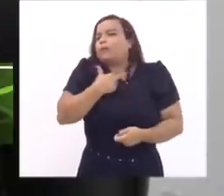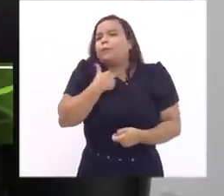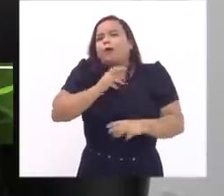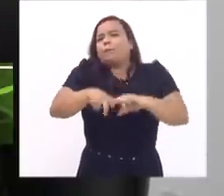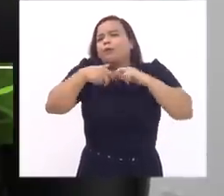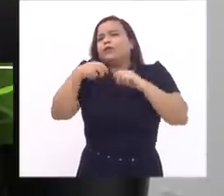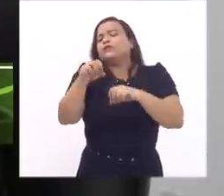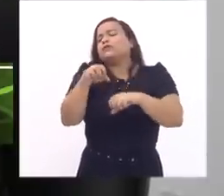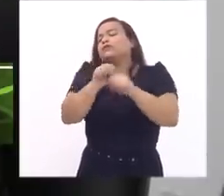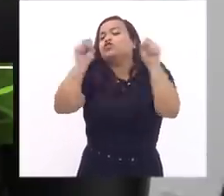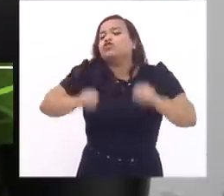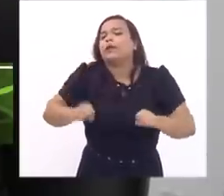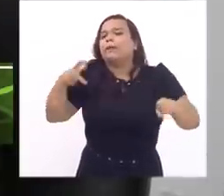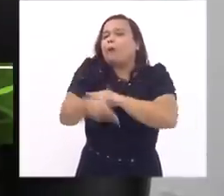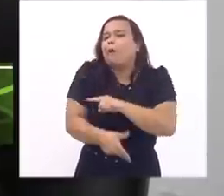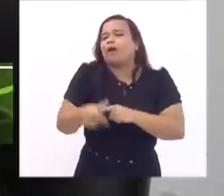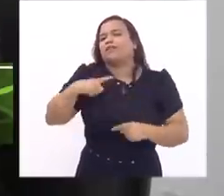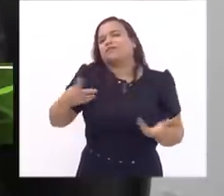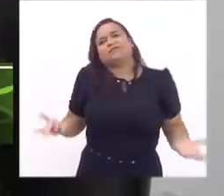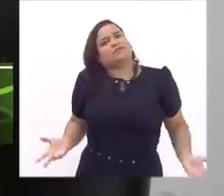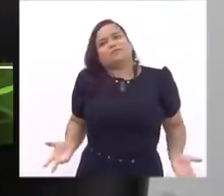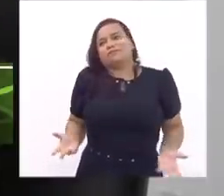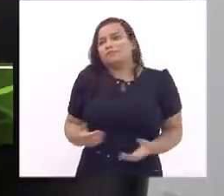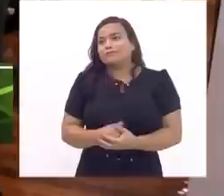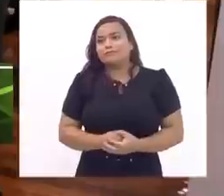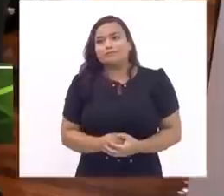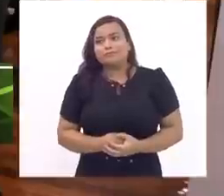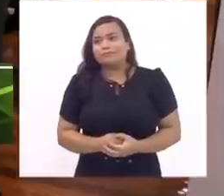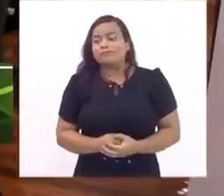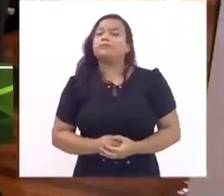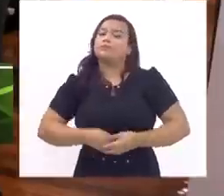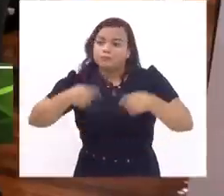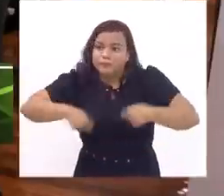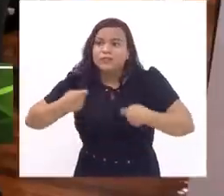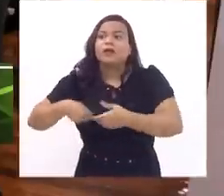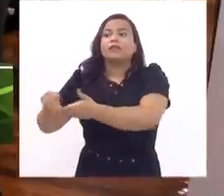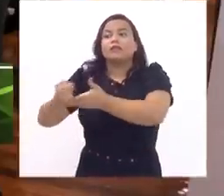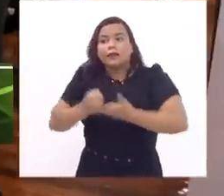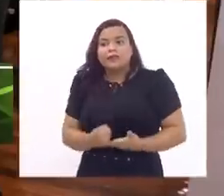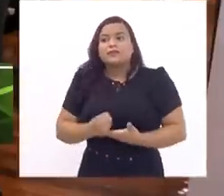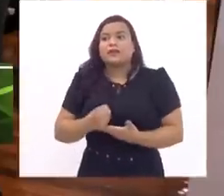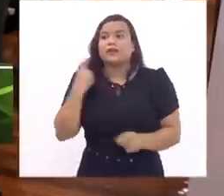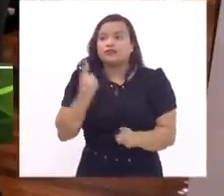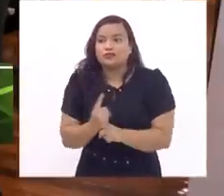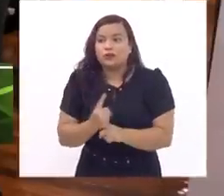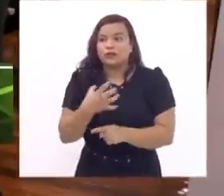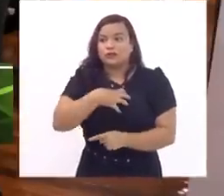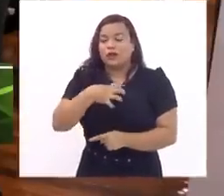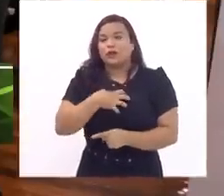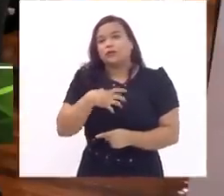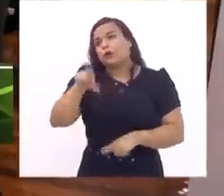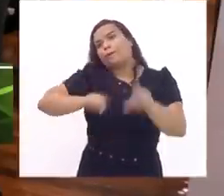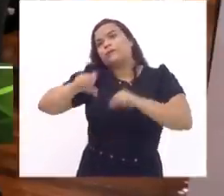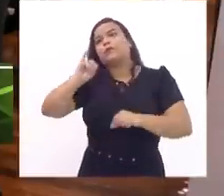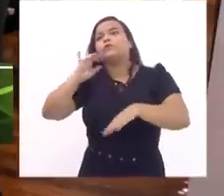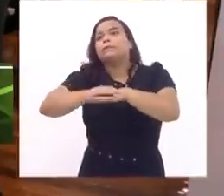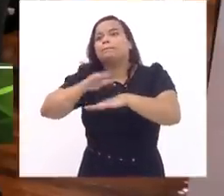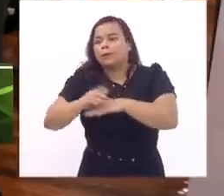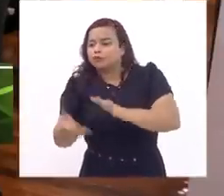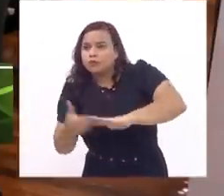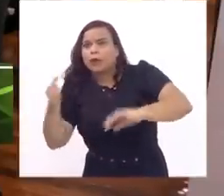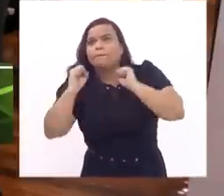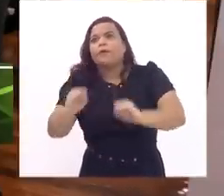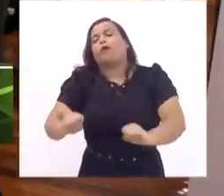Ele corta. Presidente. É isso, mas para isso precisava achar uma... Se puder retirar, porque o problema é o seguinte,